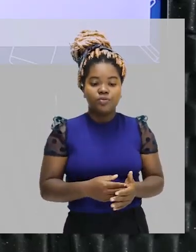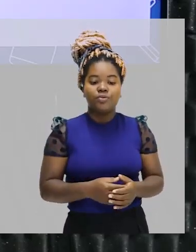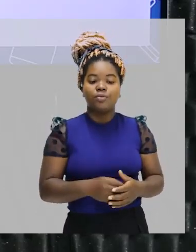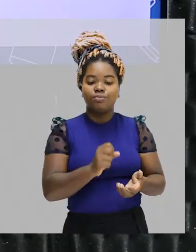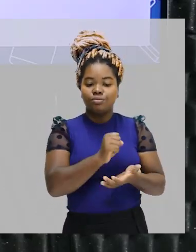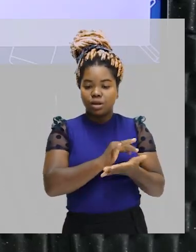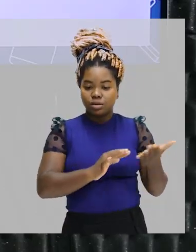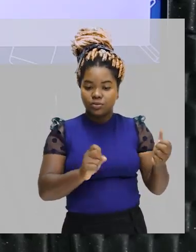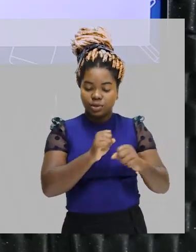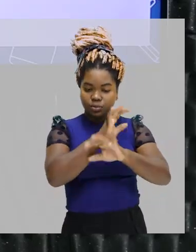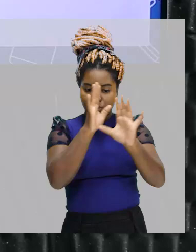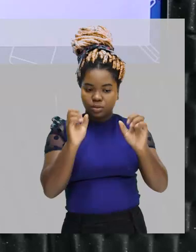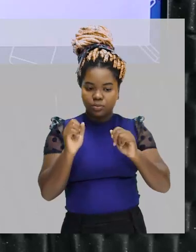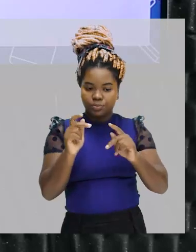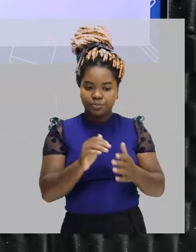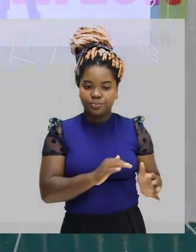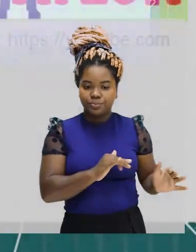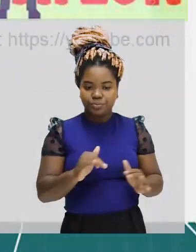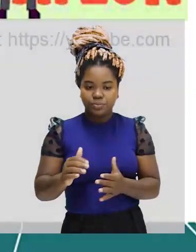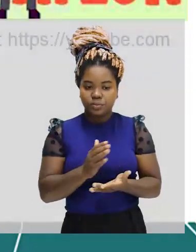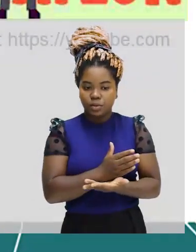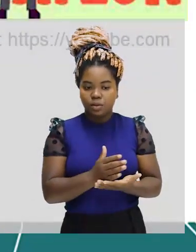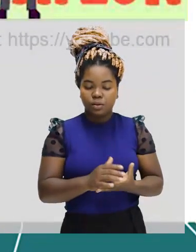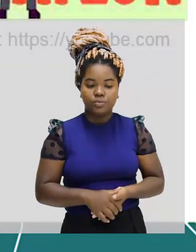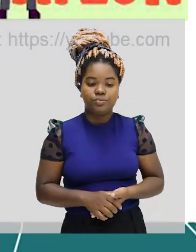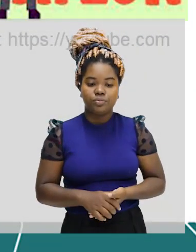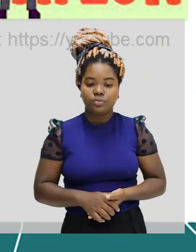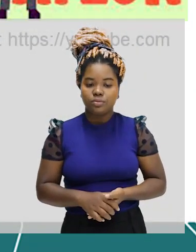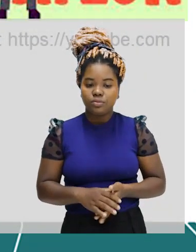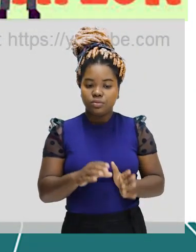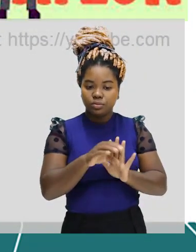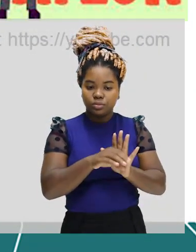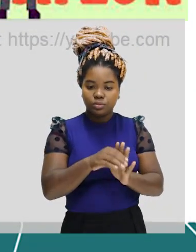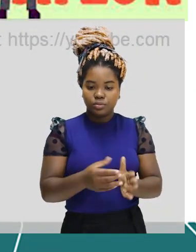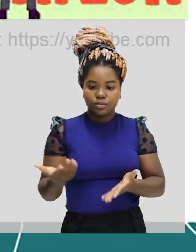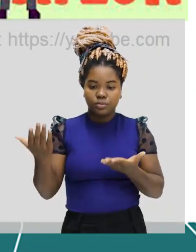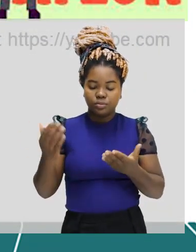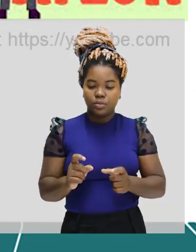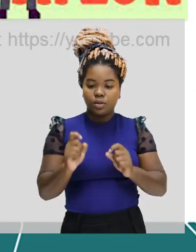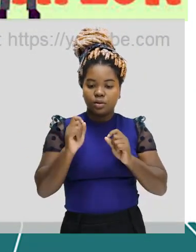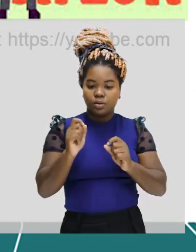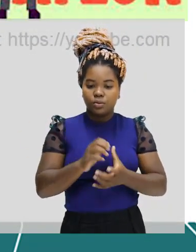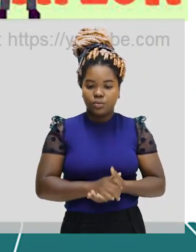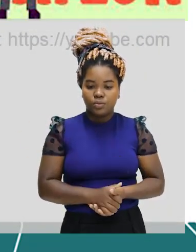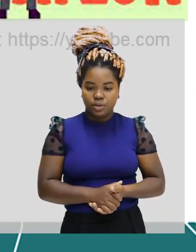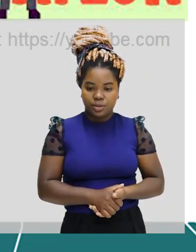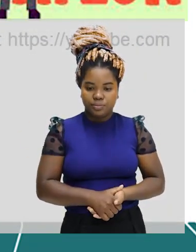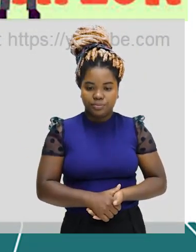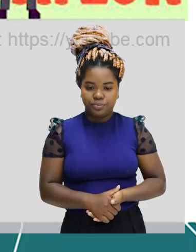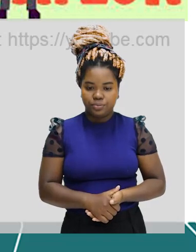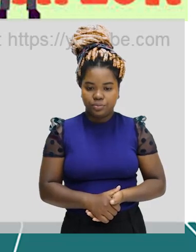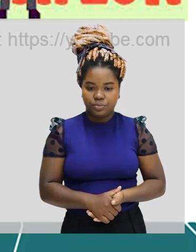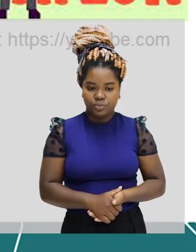de vocabulário, tá bom? Então vamos começar. What is an occupation? O que é uma